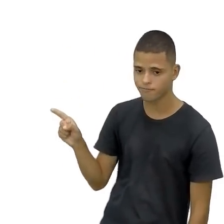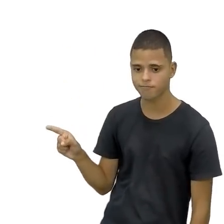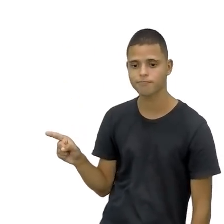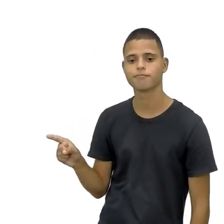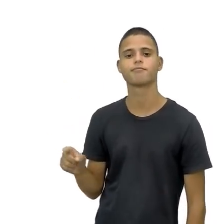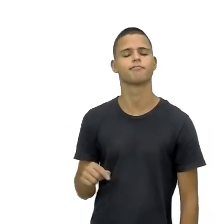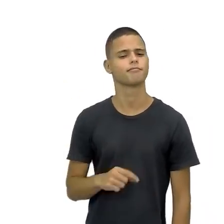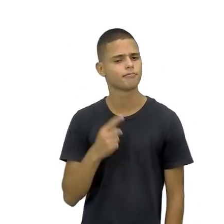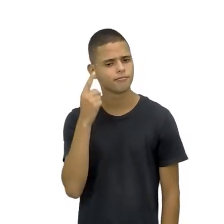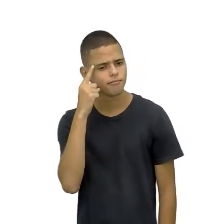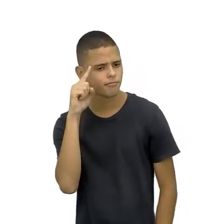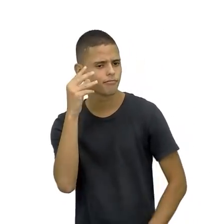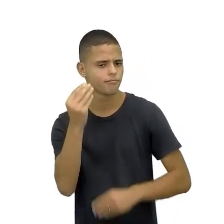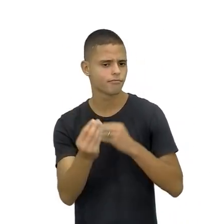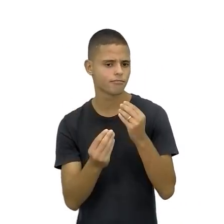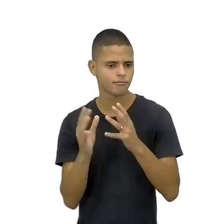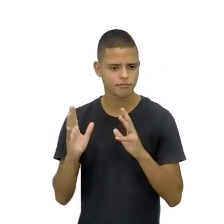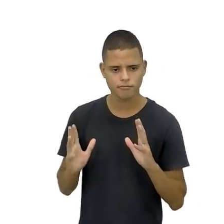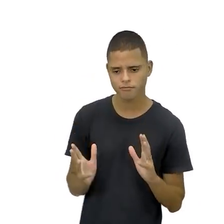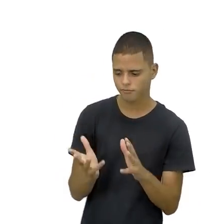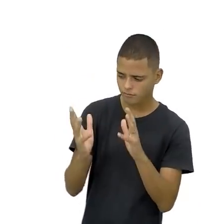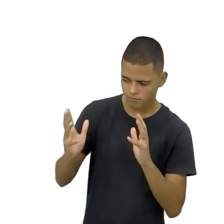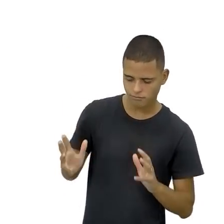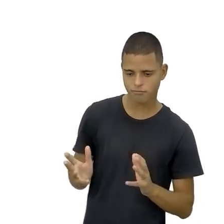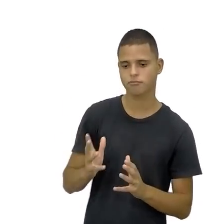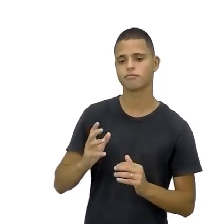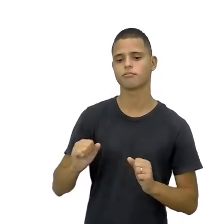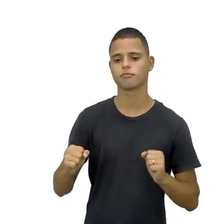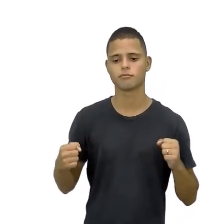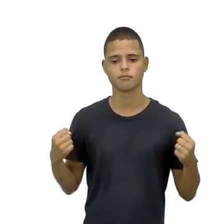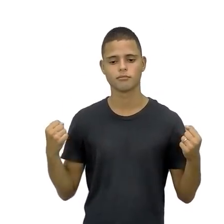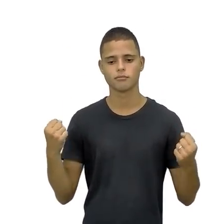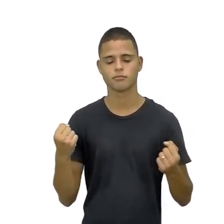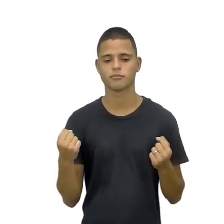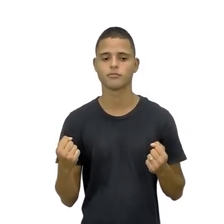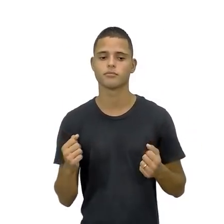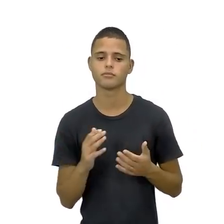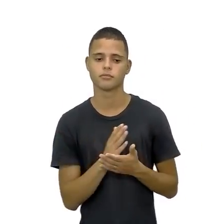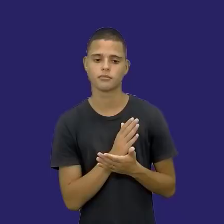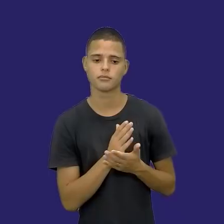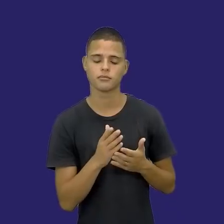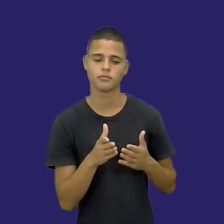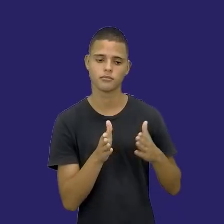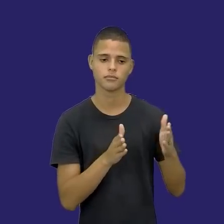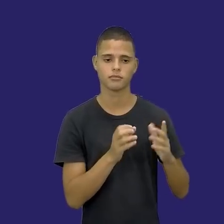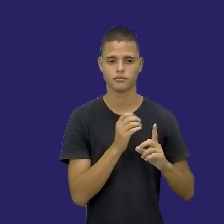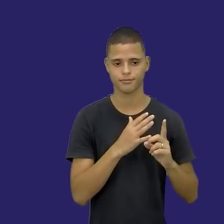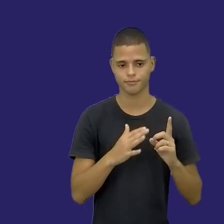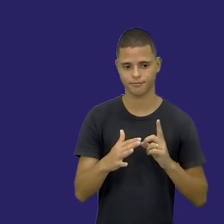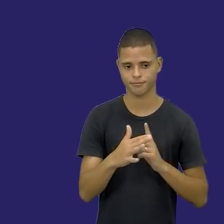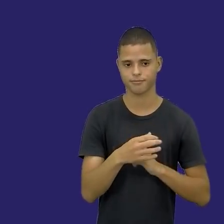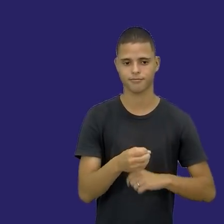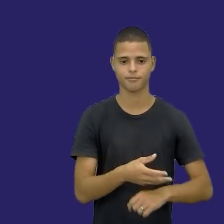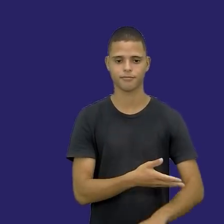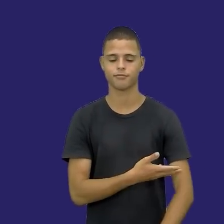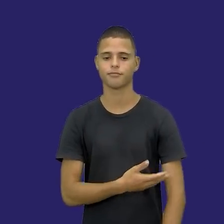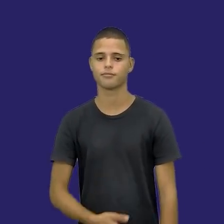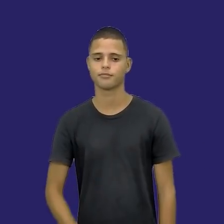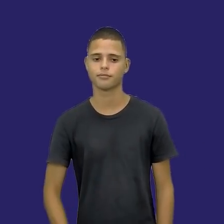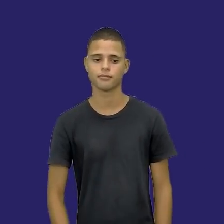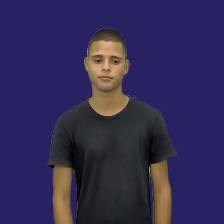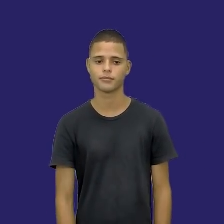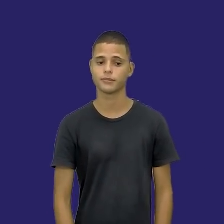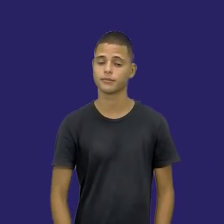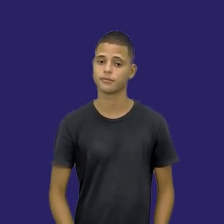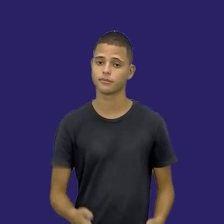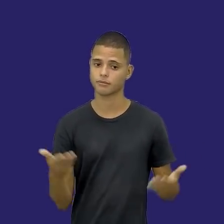como eu posso promover esse engajamento, trazendo aí esses momentos socioemocionais. Bom, estamos aqui